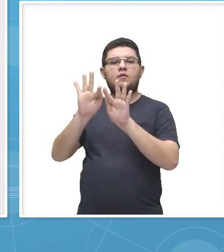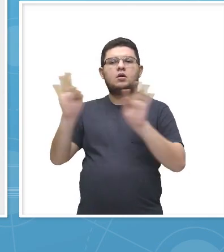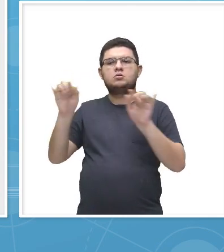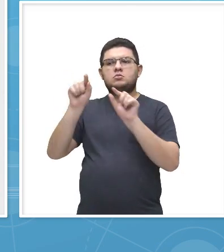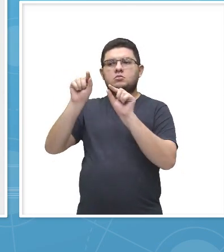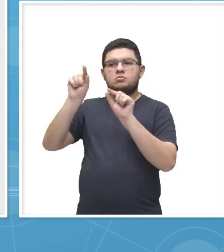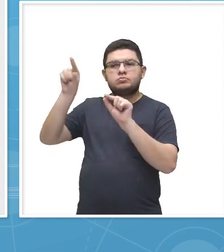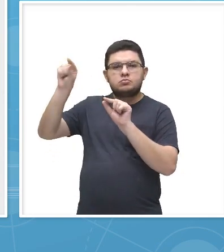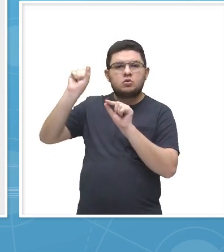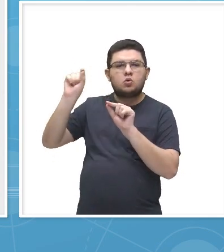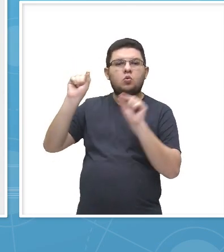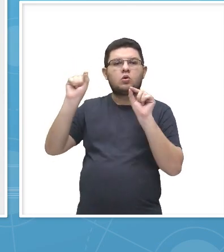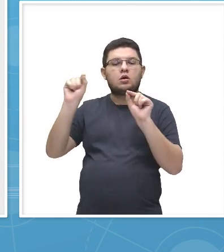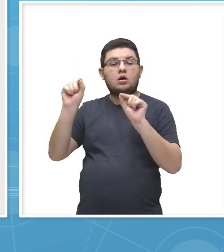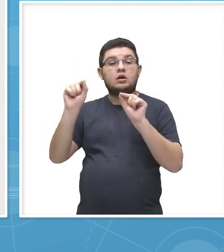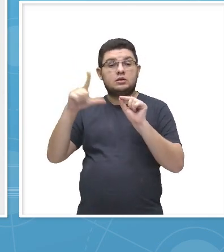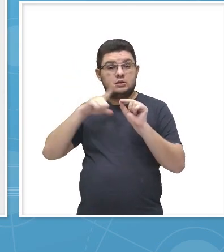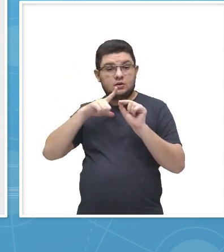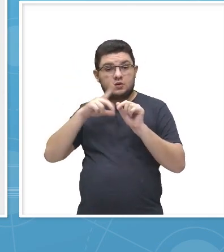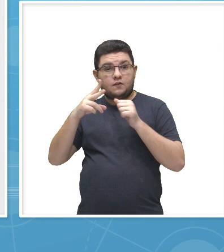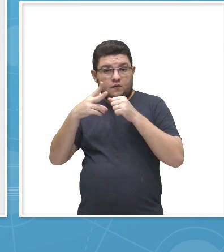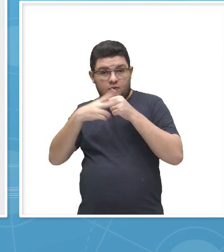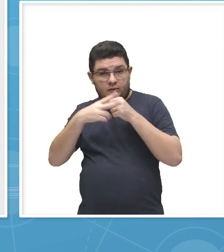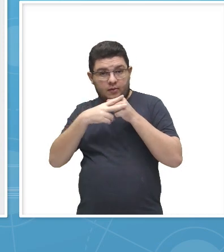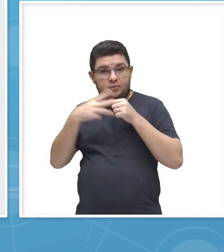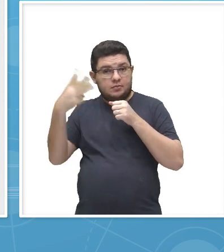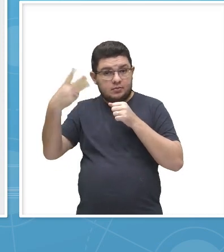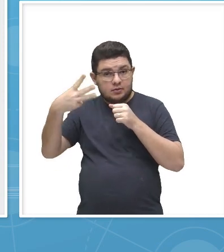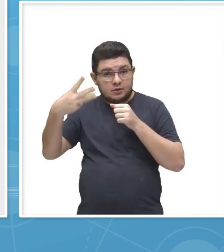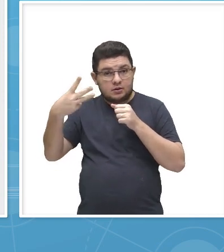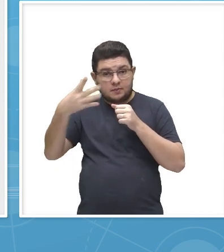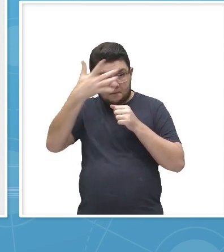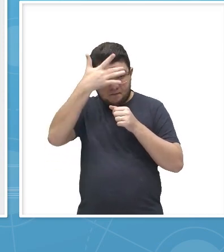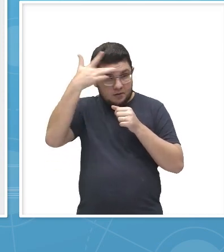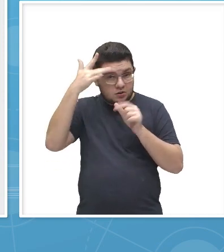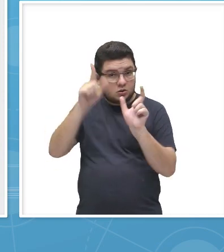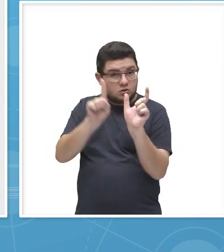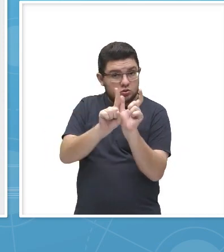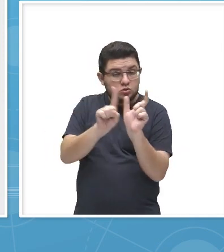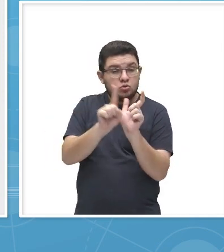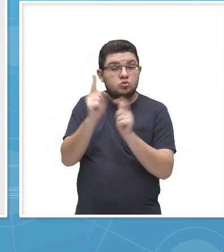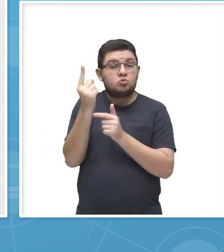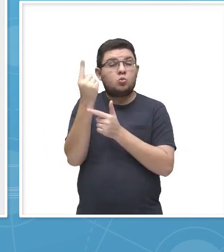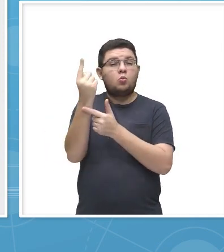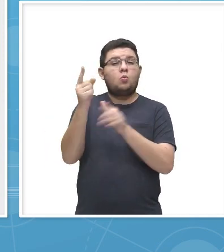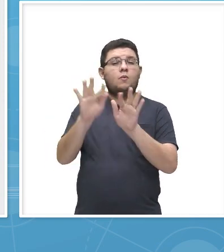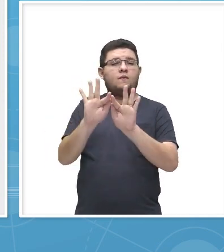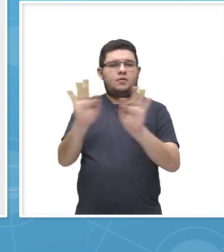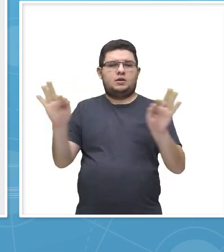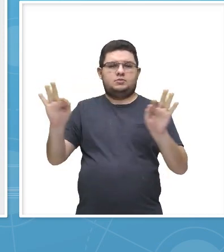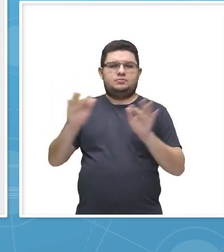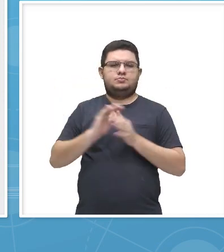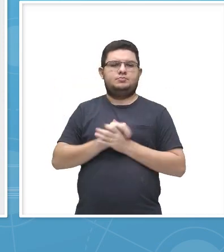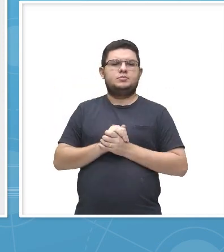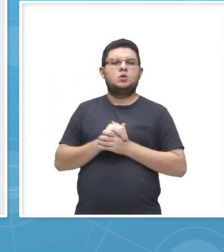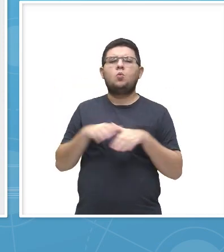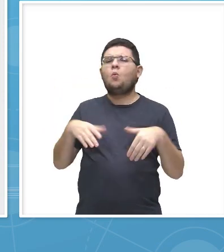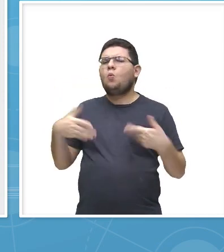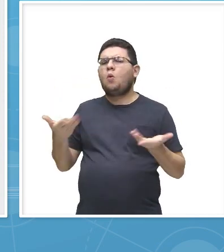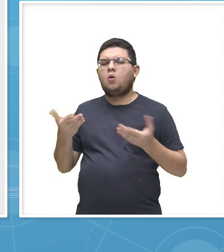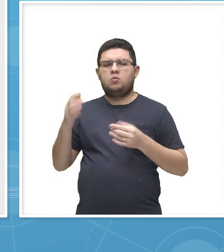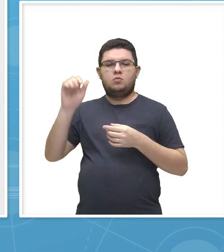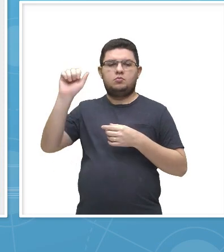singular gente só frase que tá com verbo na terceira pessoa do singular